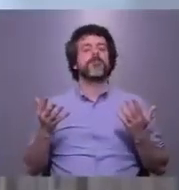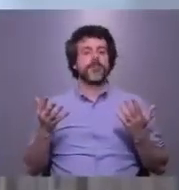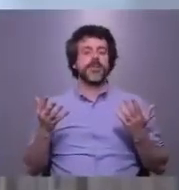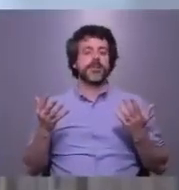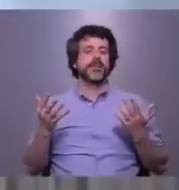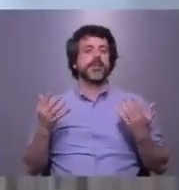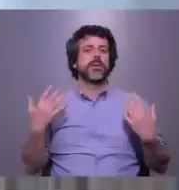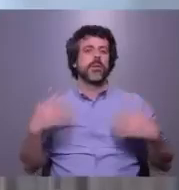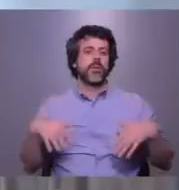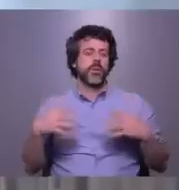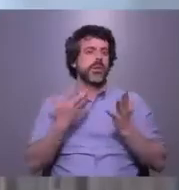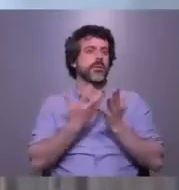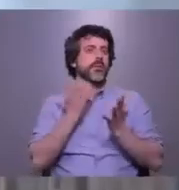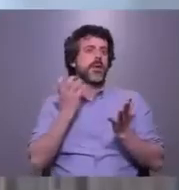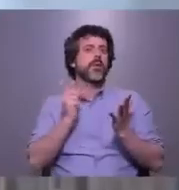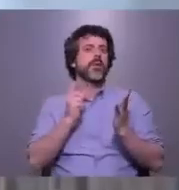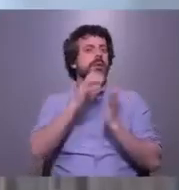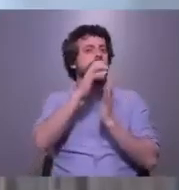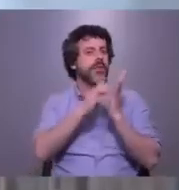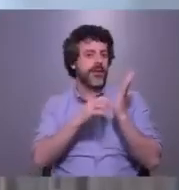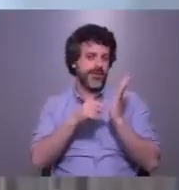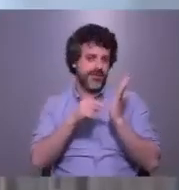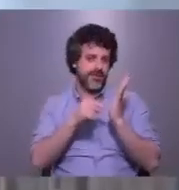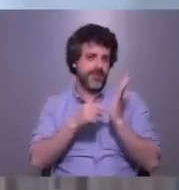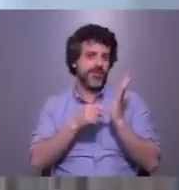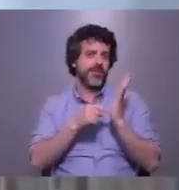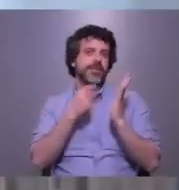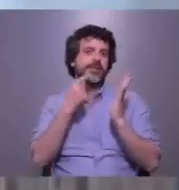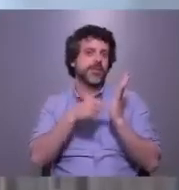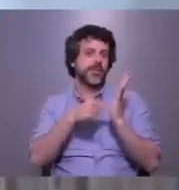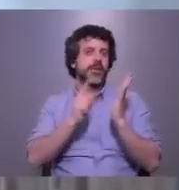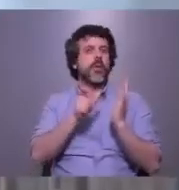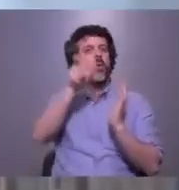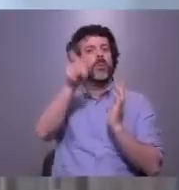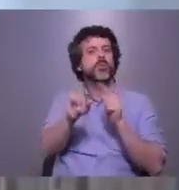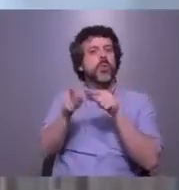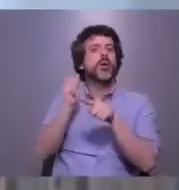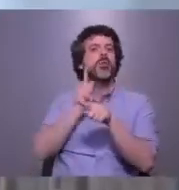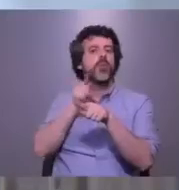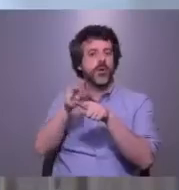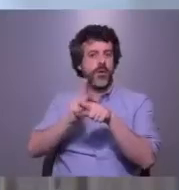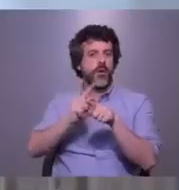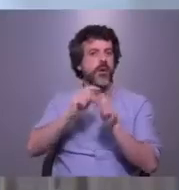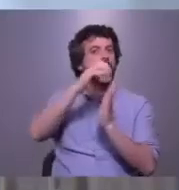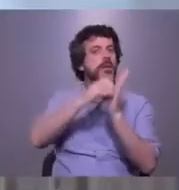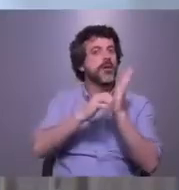destaca-se a importância da mensagem e não a importância do mensageiro.